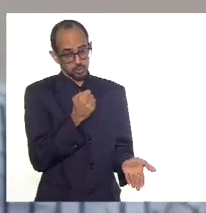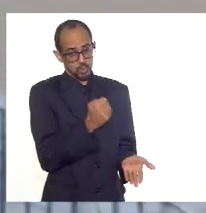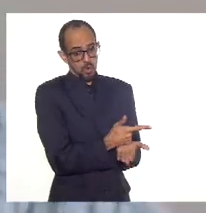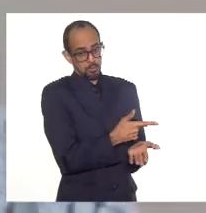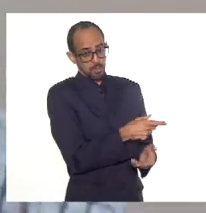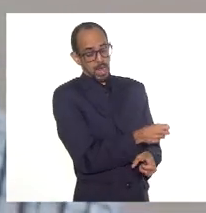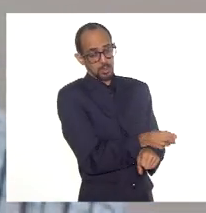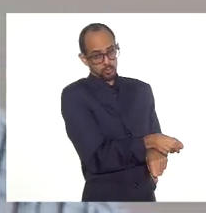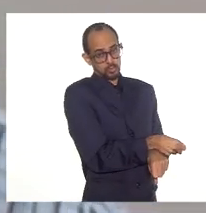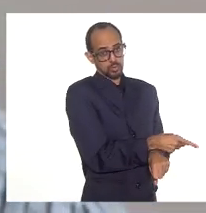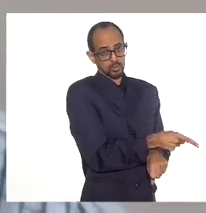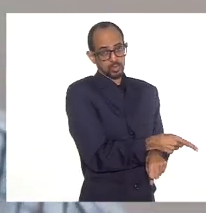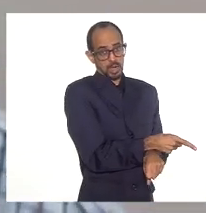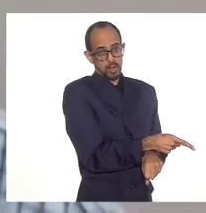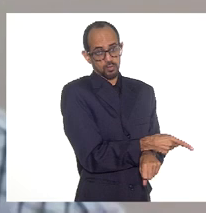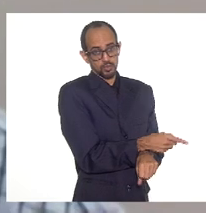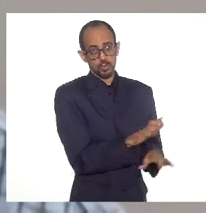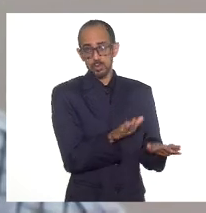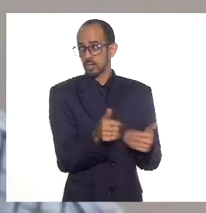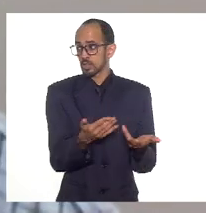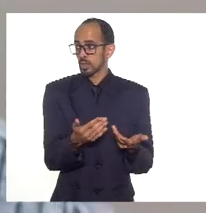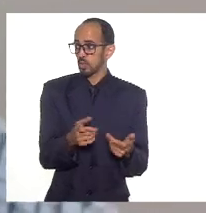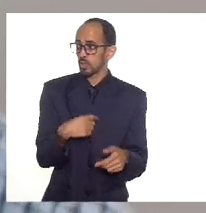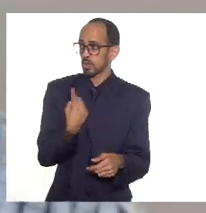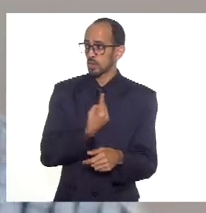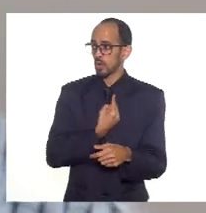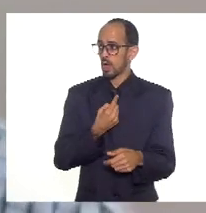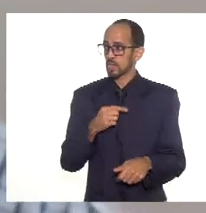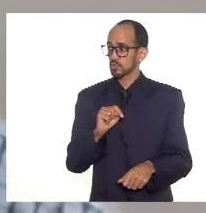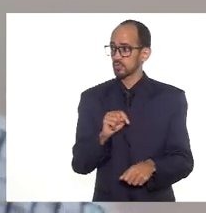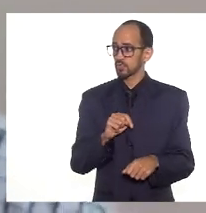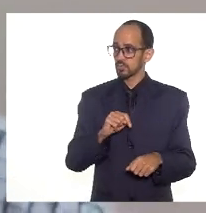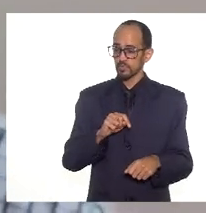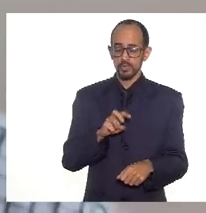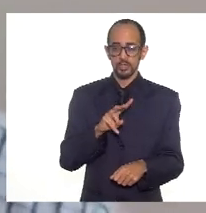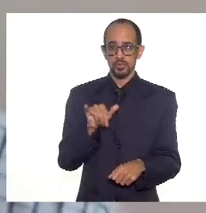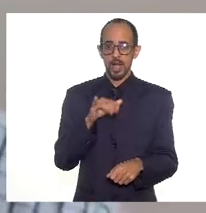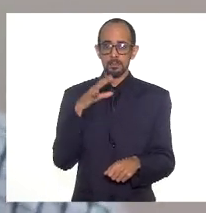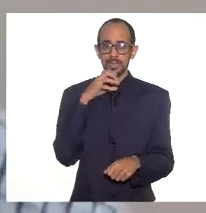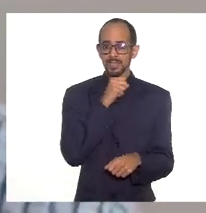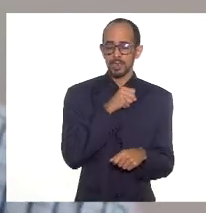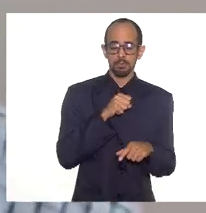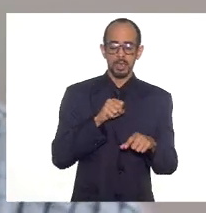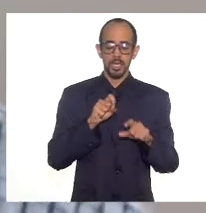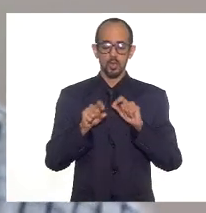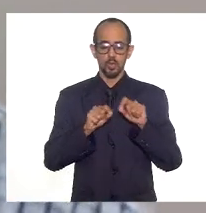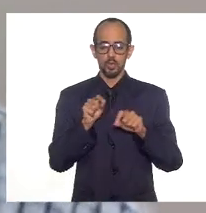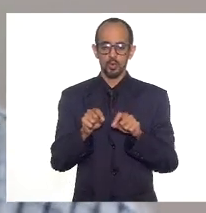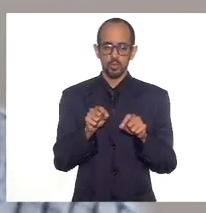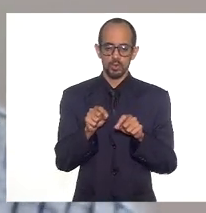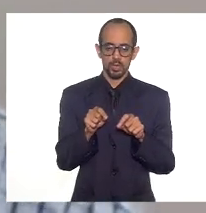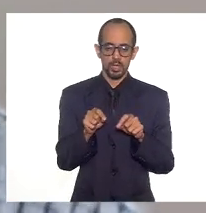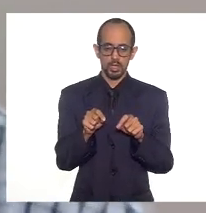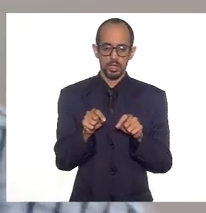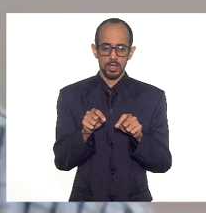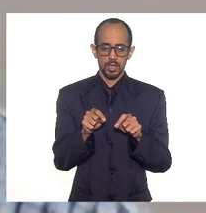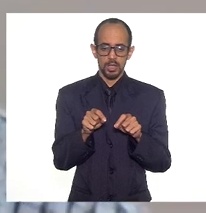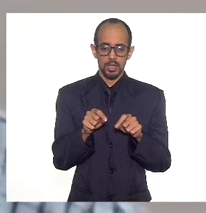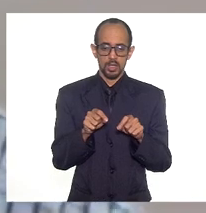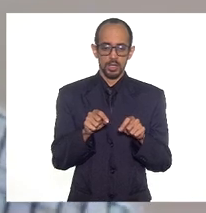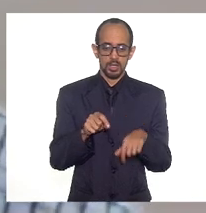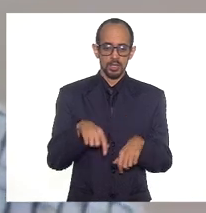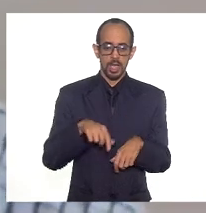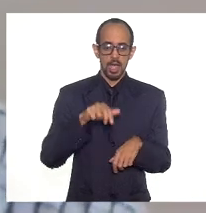Então, o que a gente vai ver é que, por exemplo, e aí é uma discussão, quer dizer, claro, mais teórica, mas a Nigéria e a Noruega começaram a